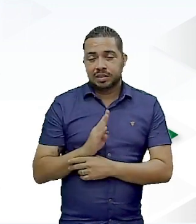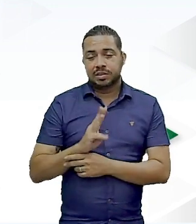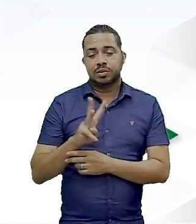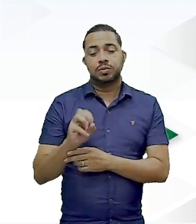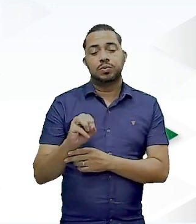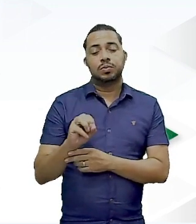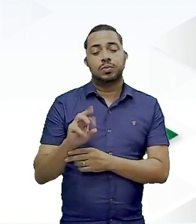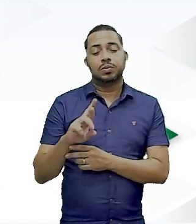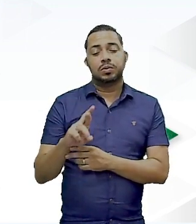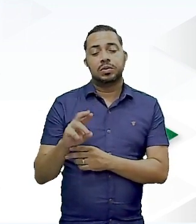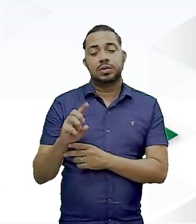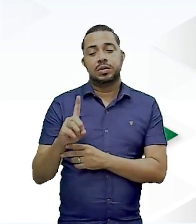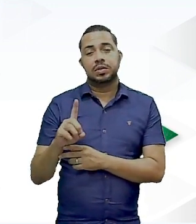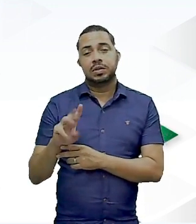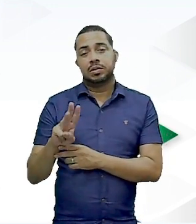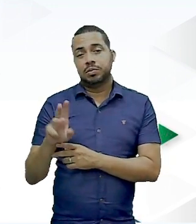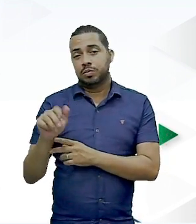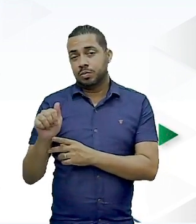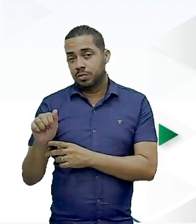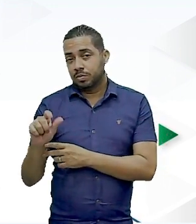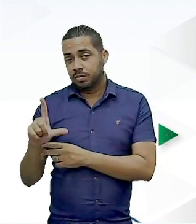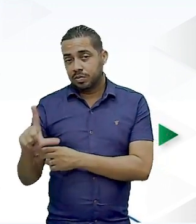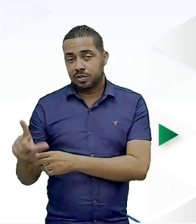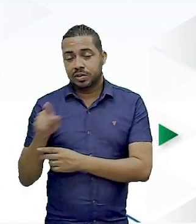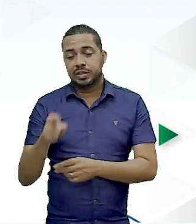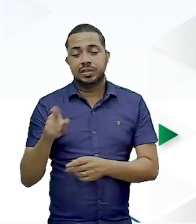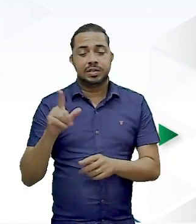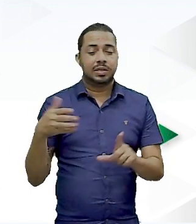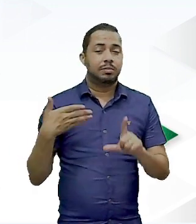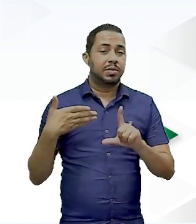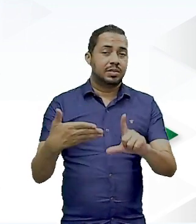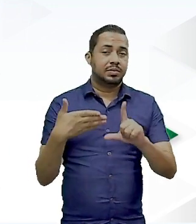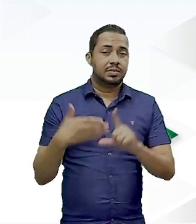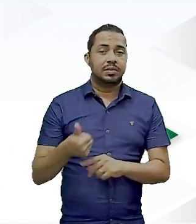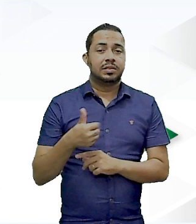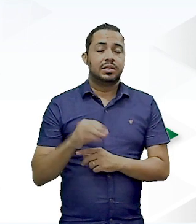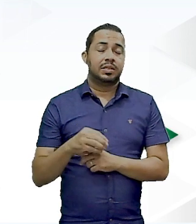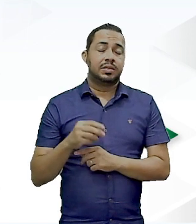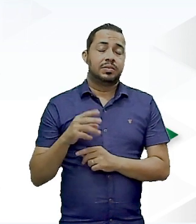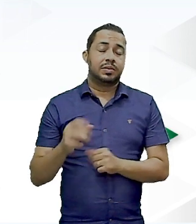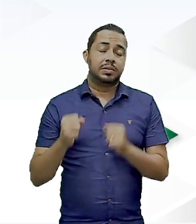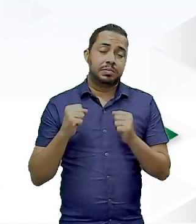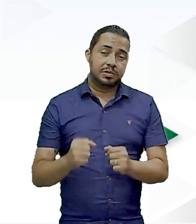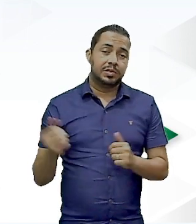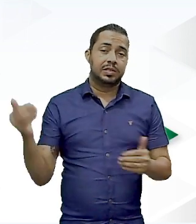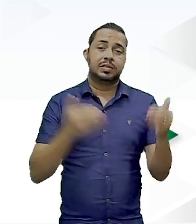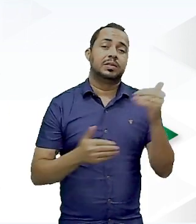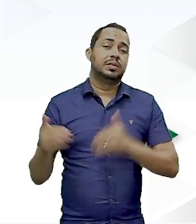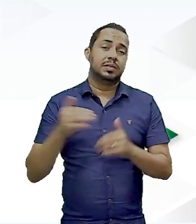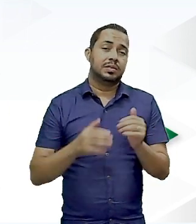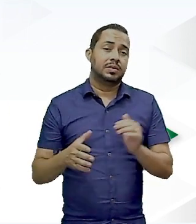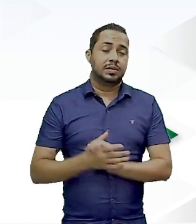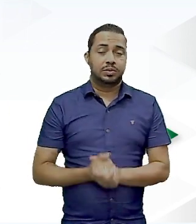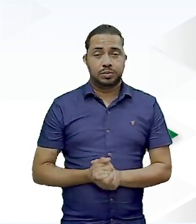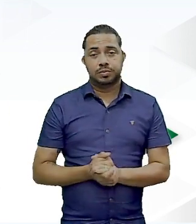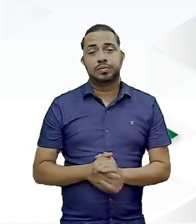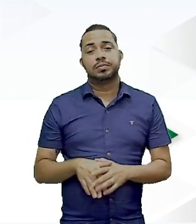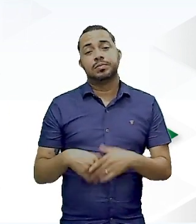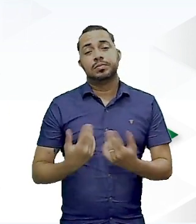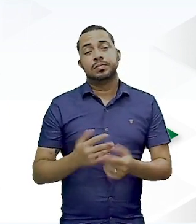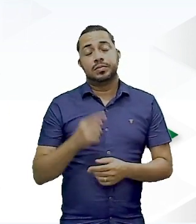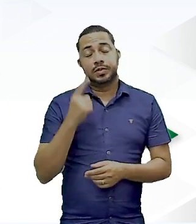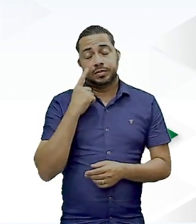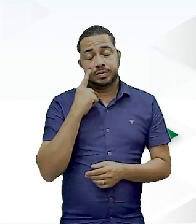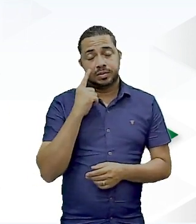WordWall. Essa aí é uma das plataformas das 10 que você pode ter acesso no WordWall, tá bom? Olha o que ele